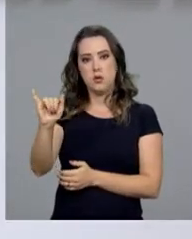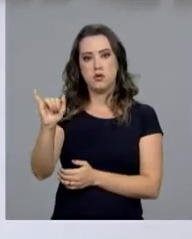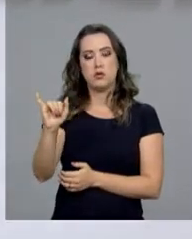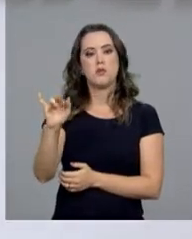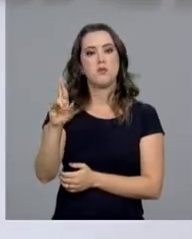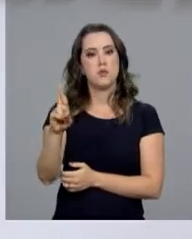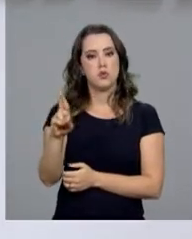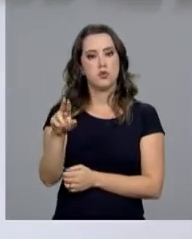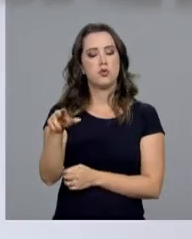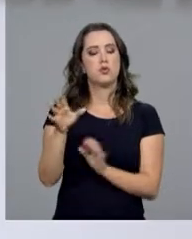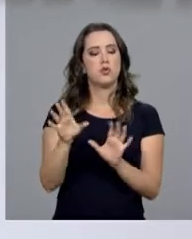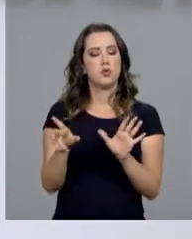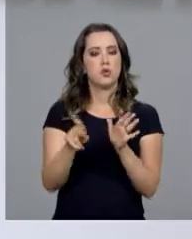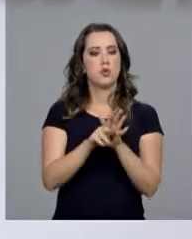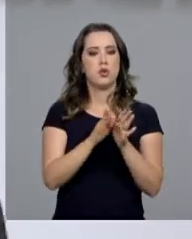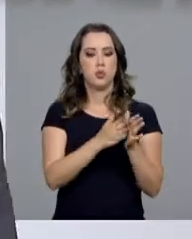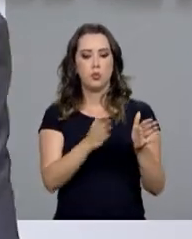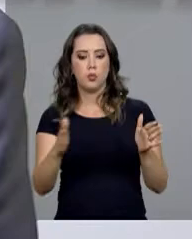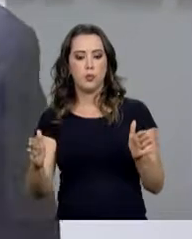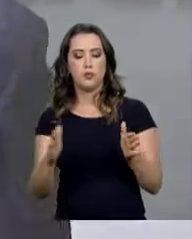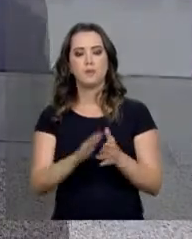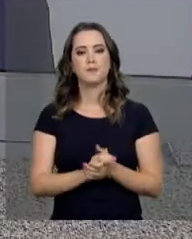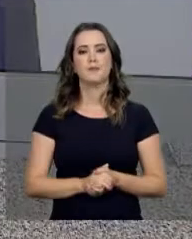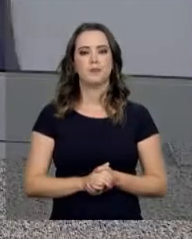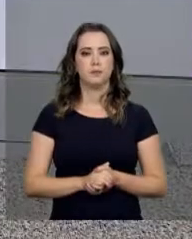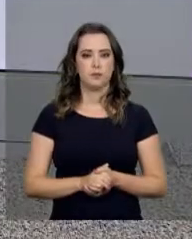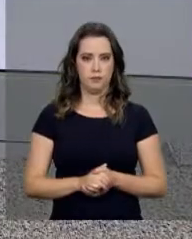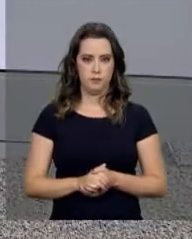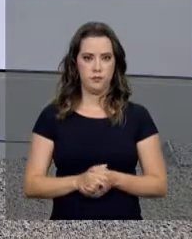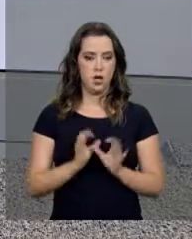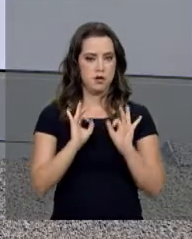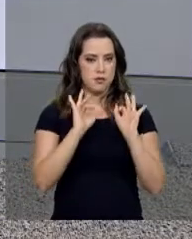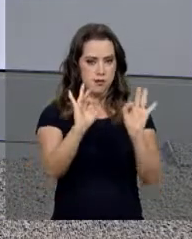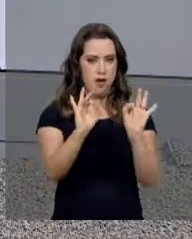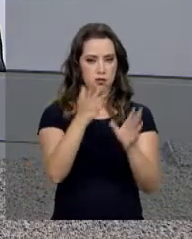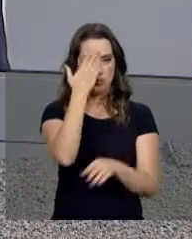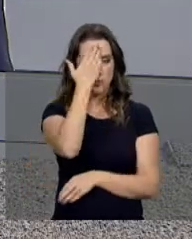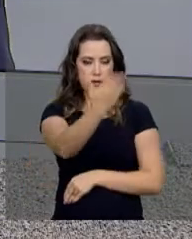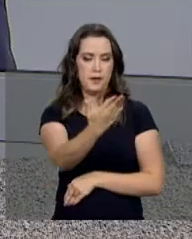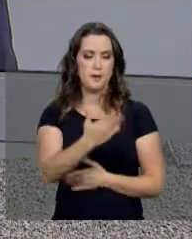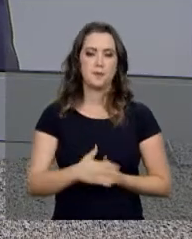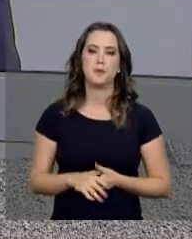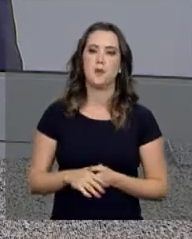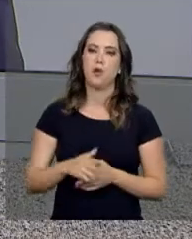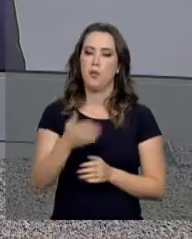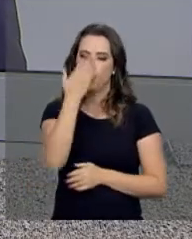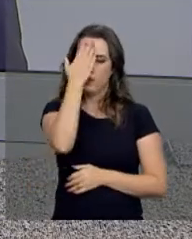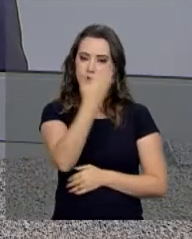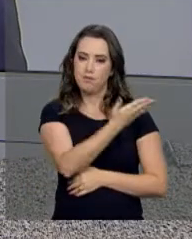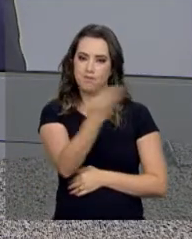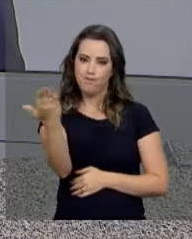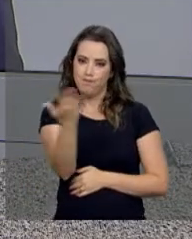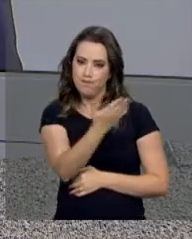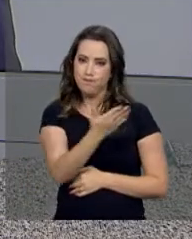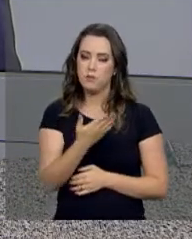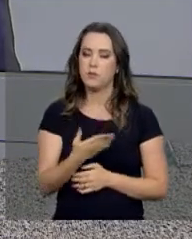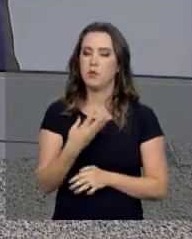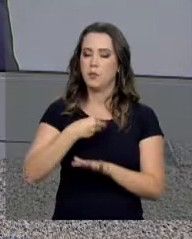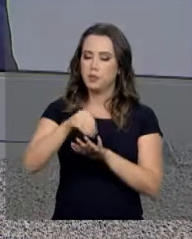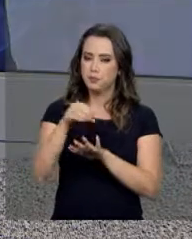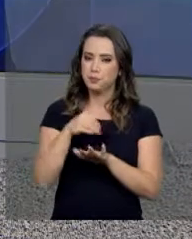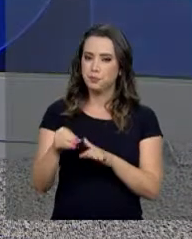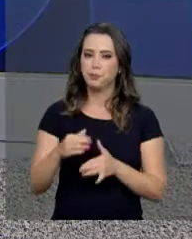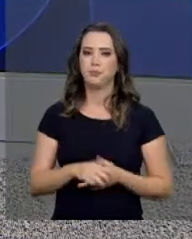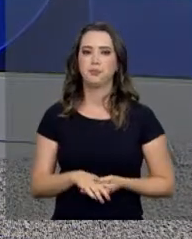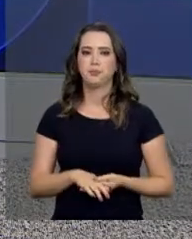física dentro do prazo pode convencer o estúdio roberto tá certo joão pedro muito obrigado a você também é o subsecretário gado pelas informações